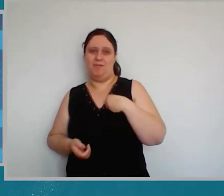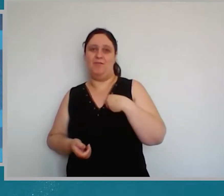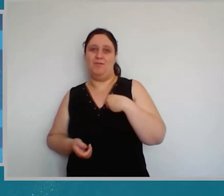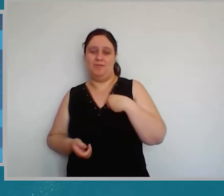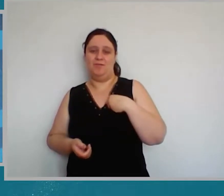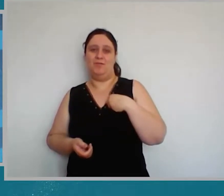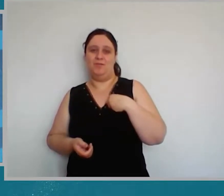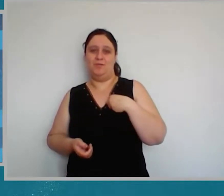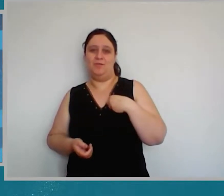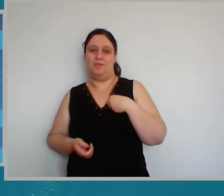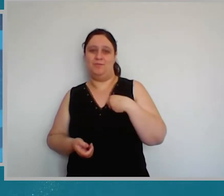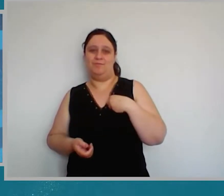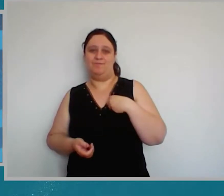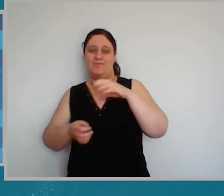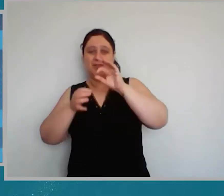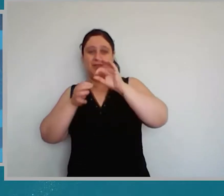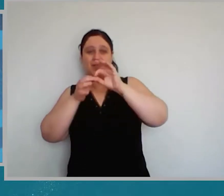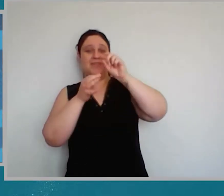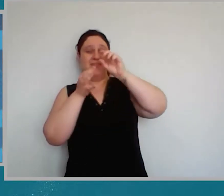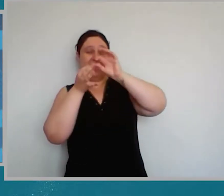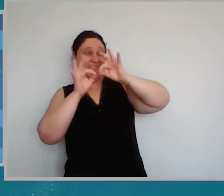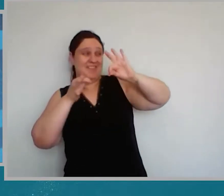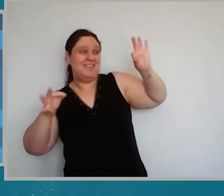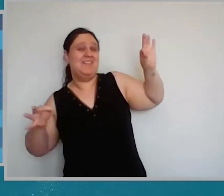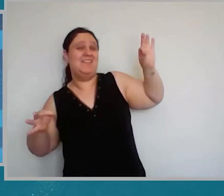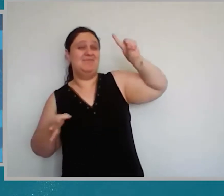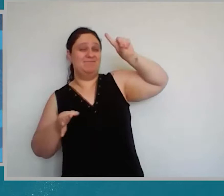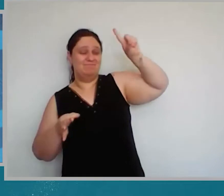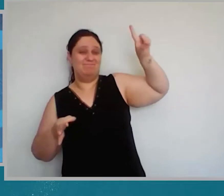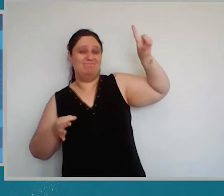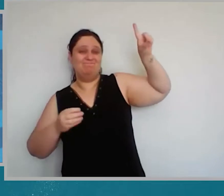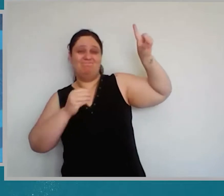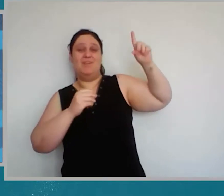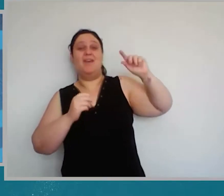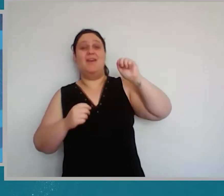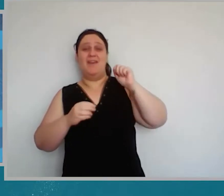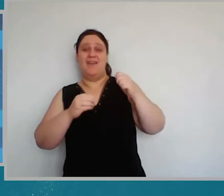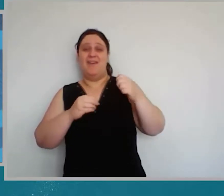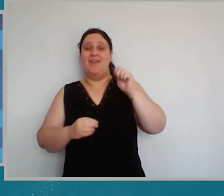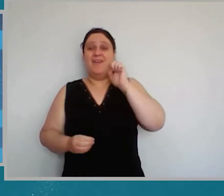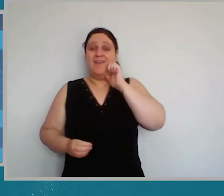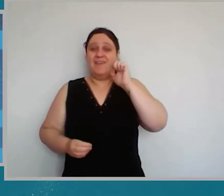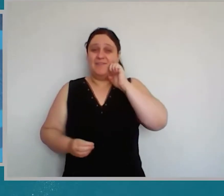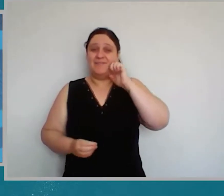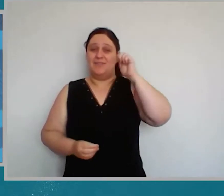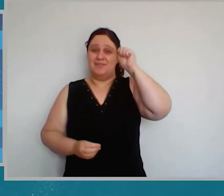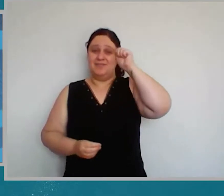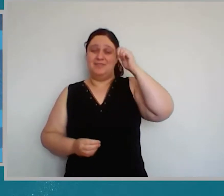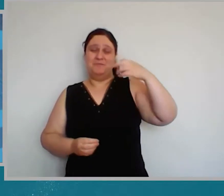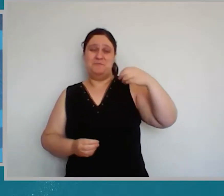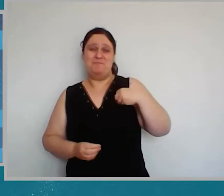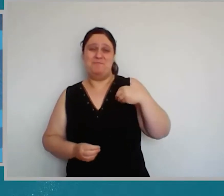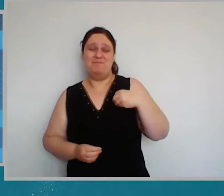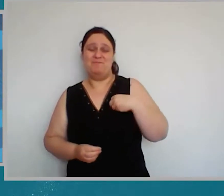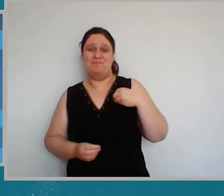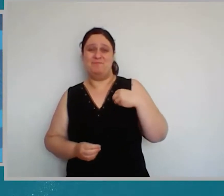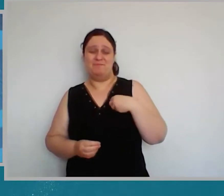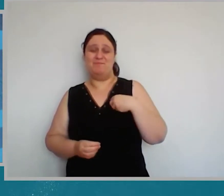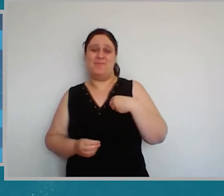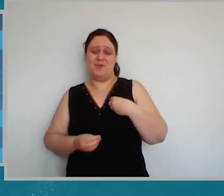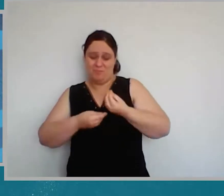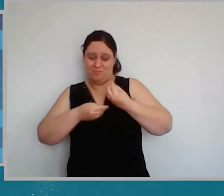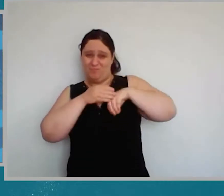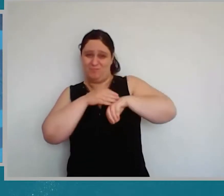desconexão com Deus. O pecado entrou no homem e a morte pelo pecado também veio ao mundo e passou para todos